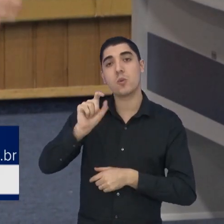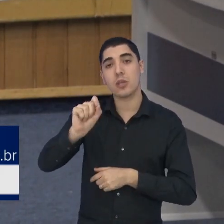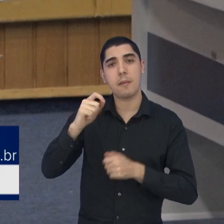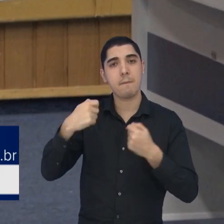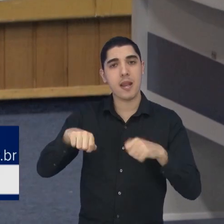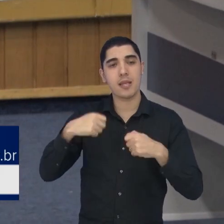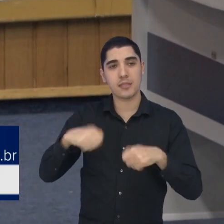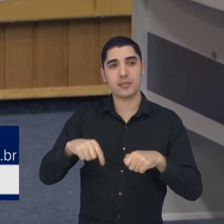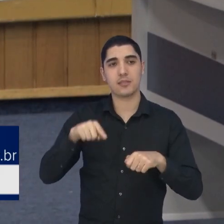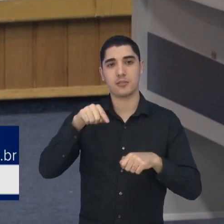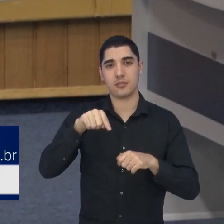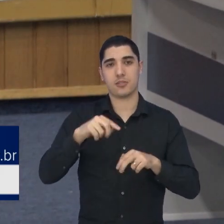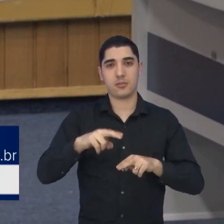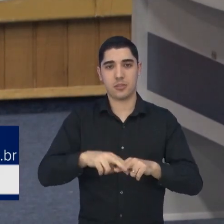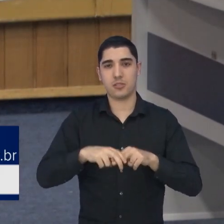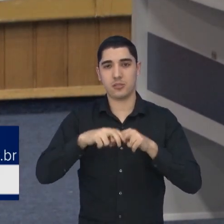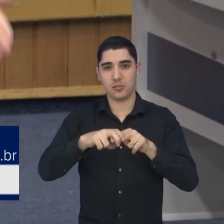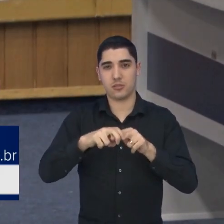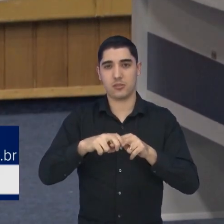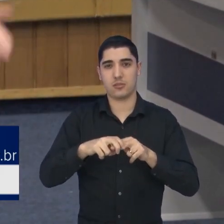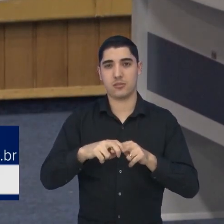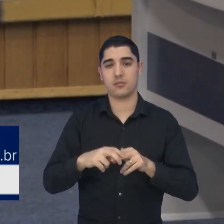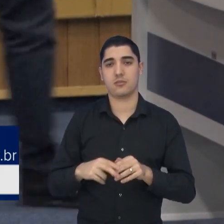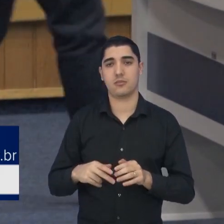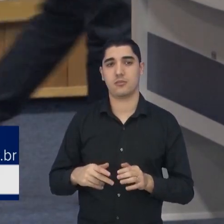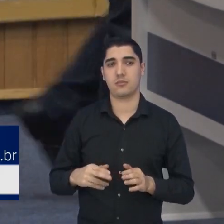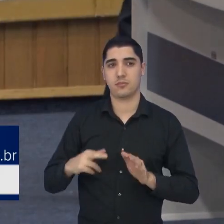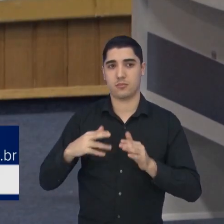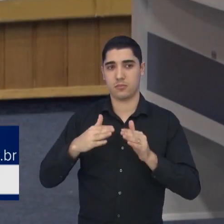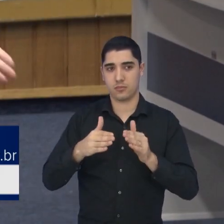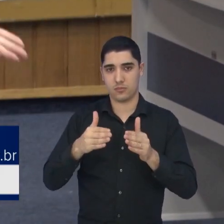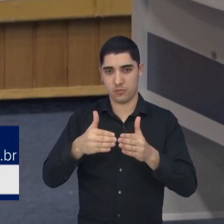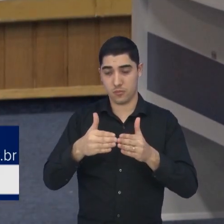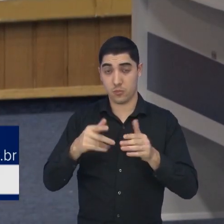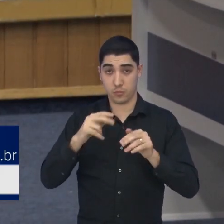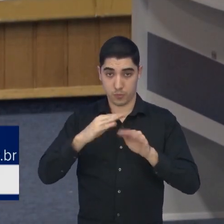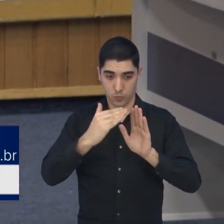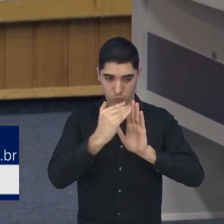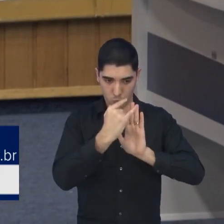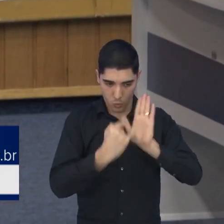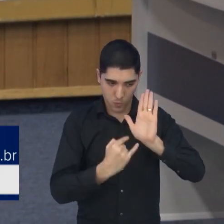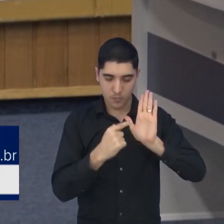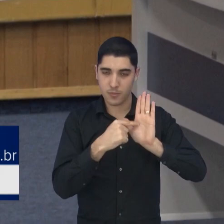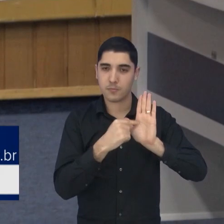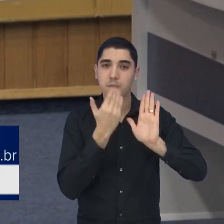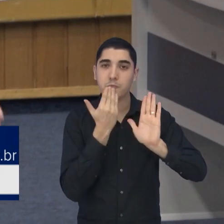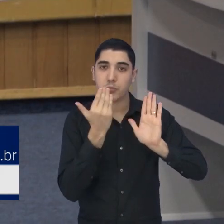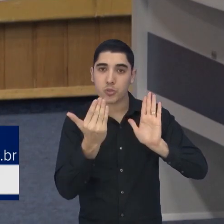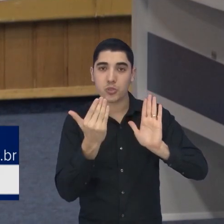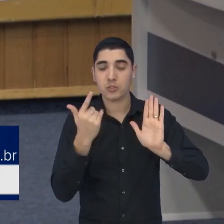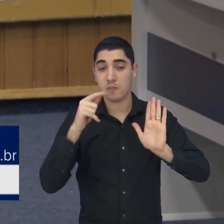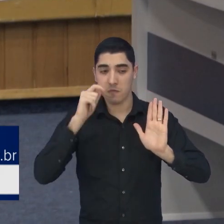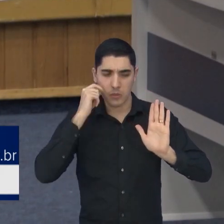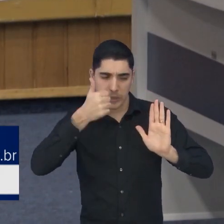requerimentos nesse período, para fazer esse registro. Nós já tivemos episódio na cultura e,